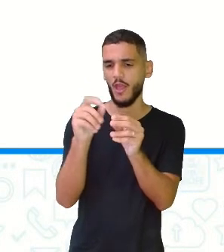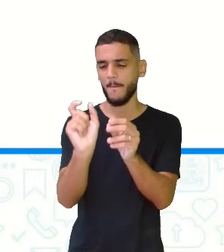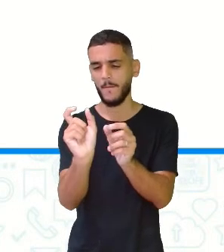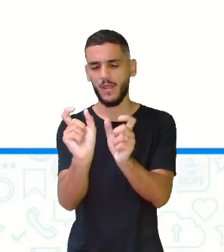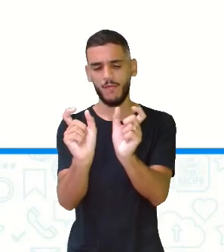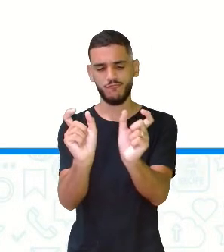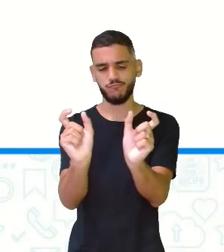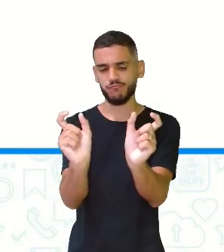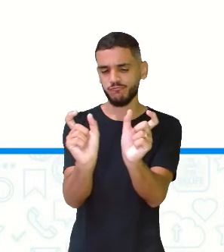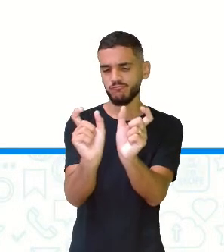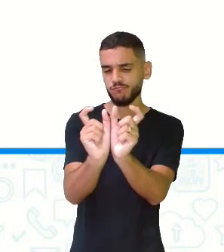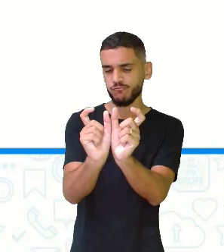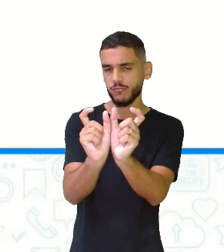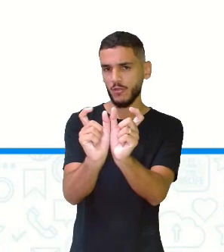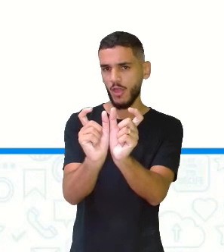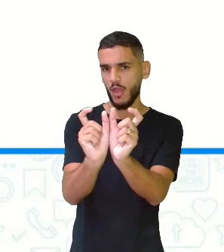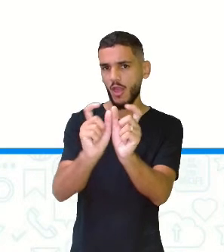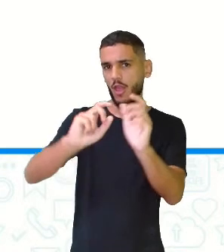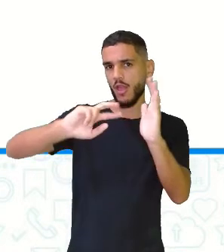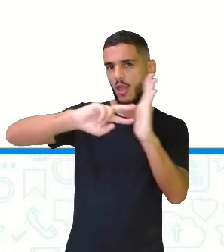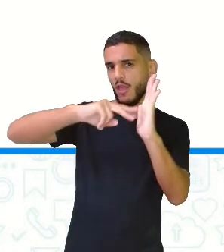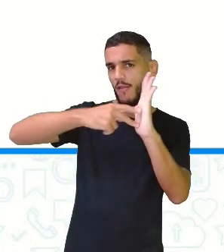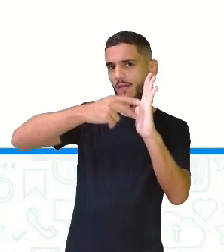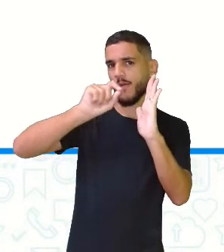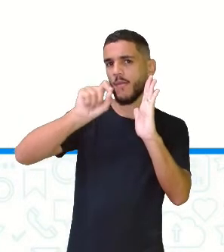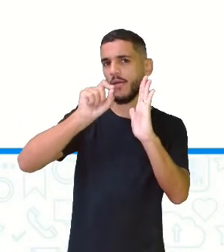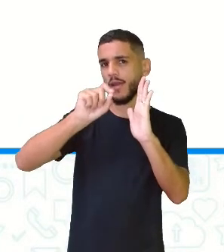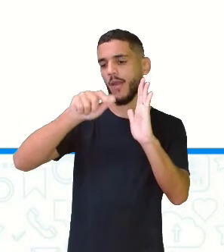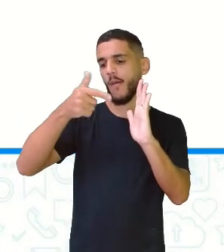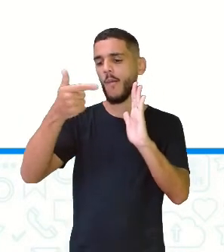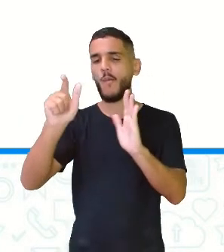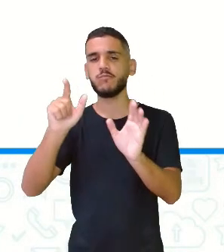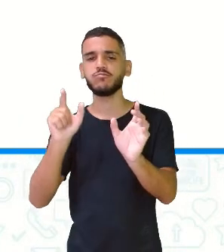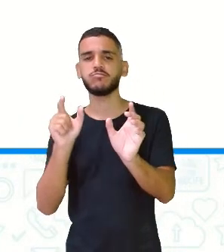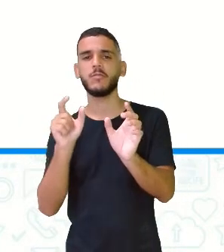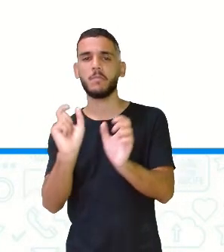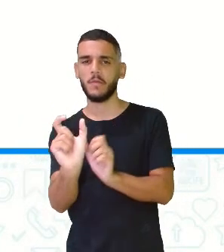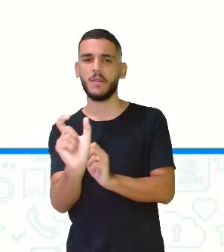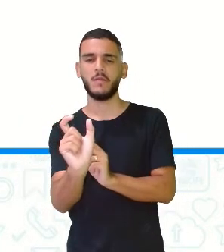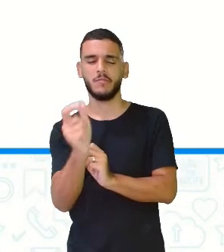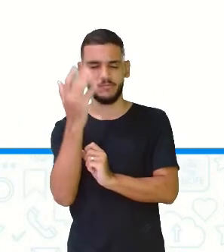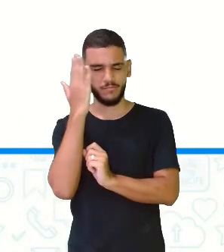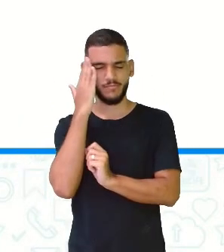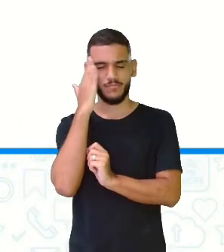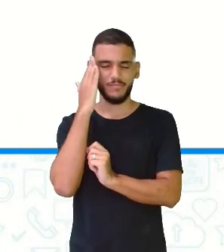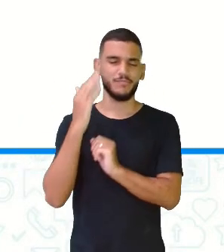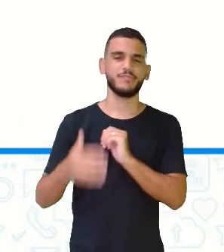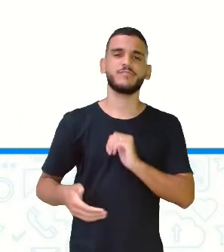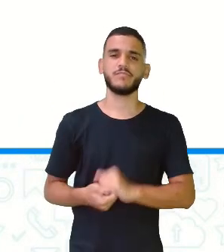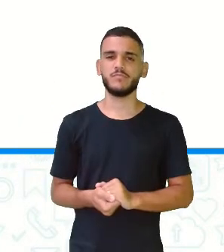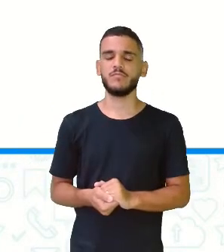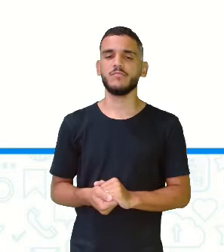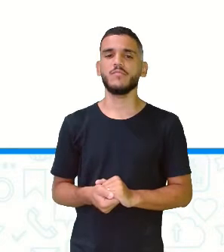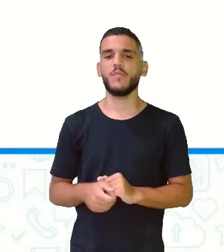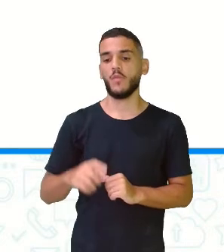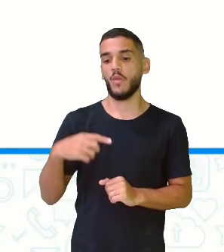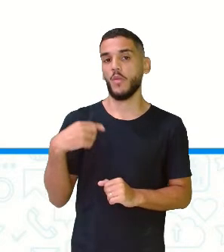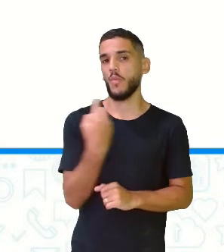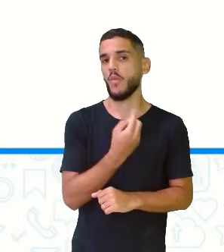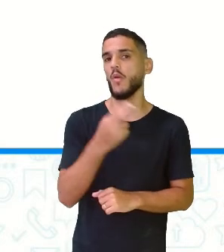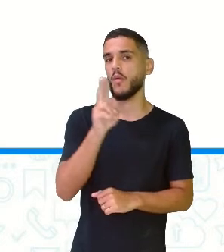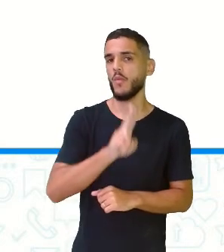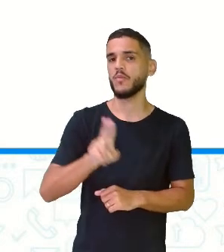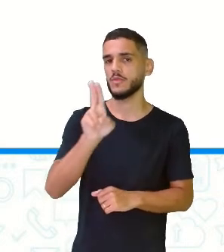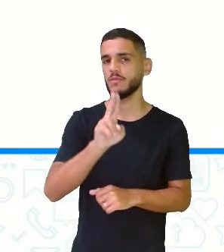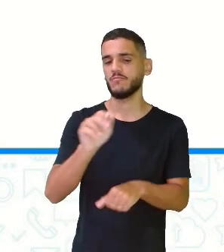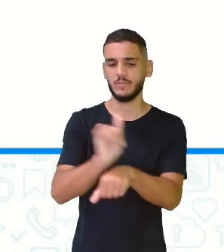transformam em outras palavras. Então, preste atenção, porque quando a gente junta esses pedacinhos com outro